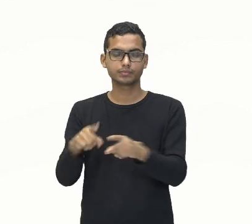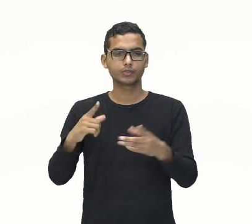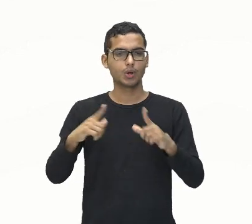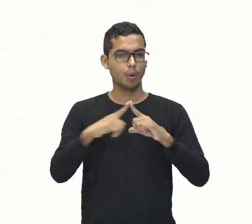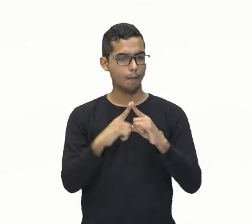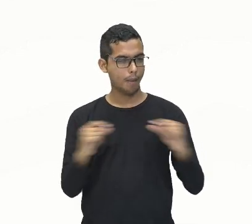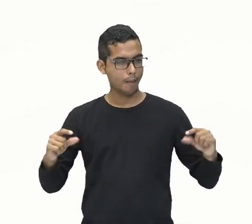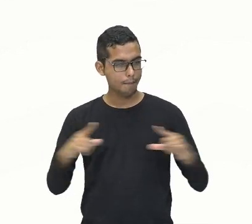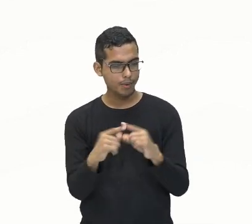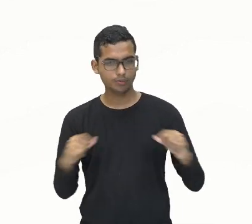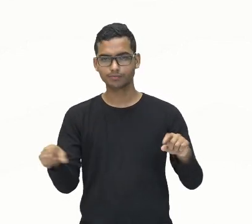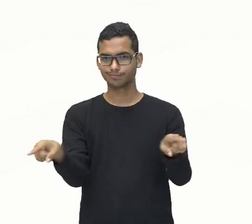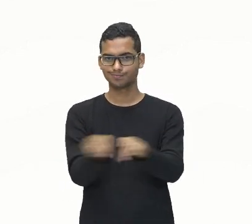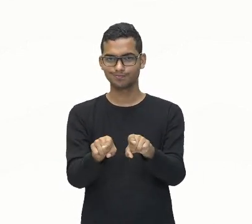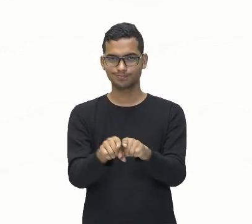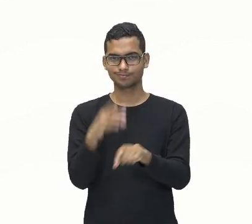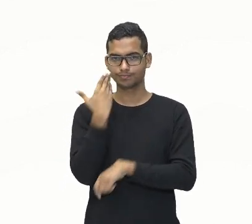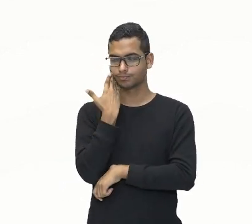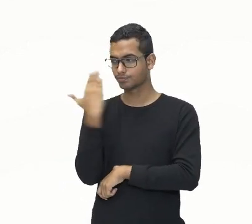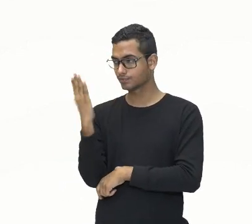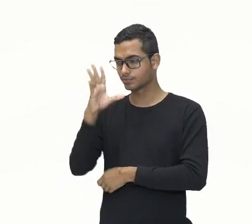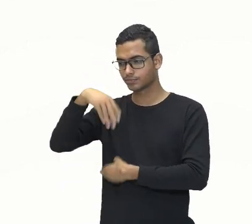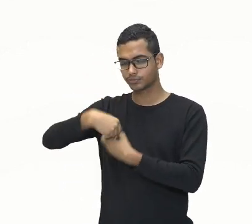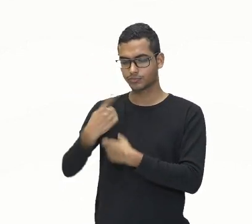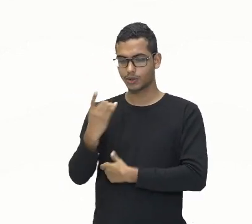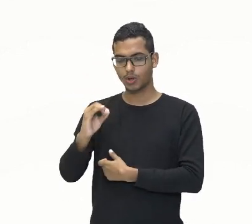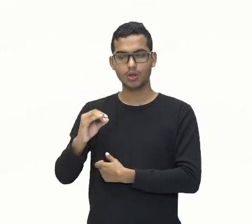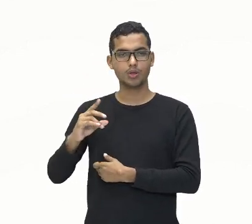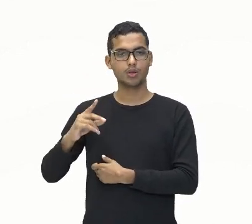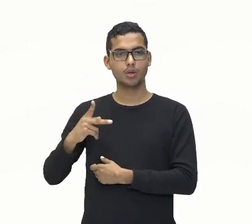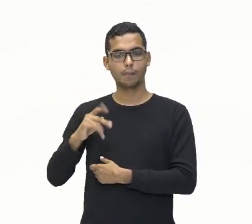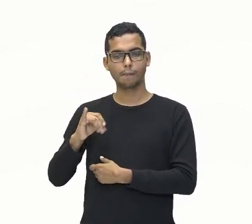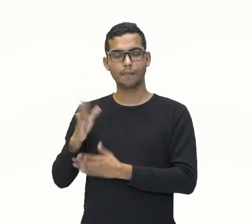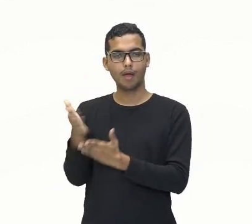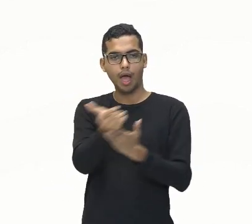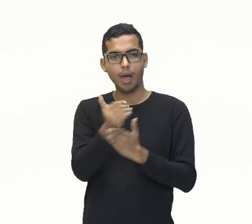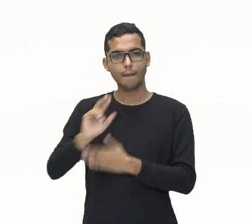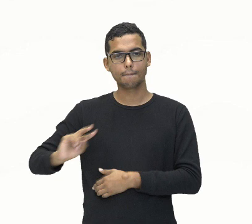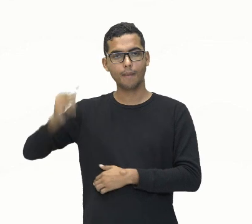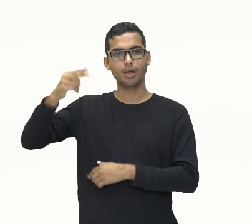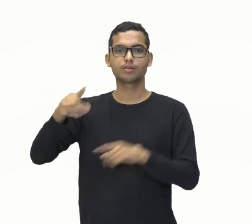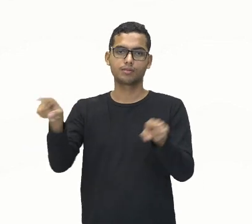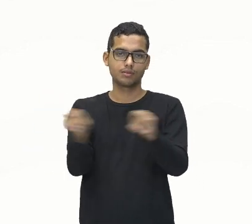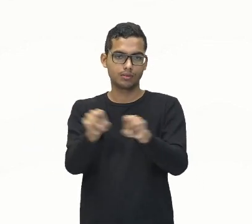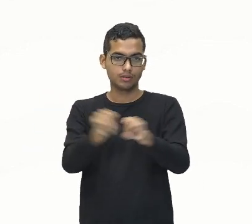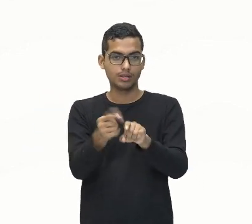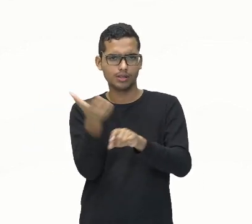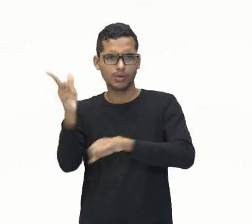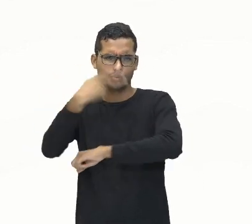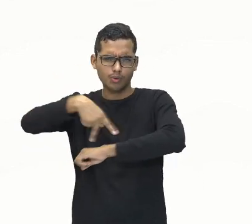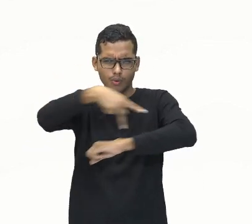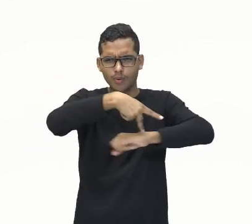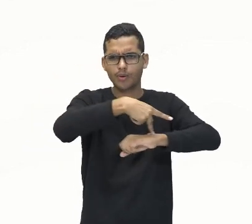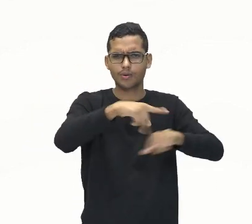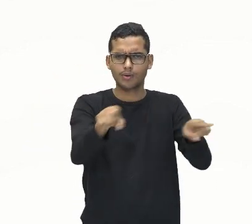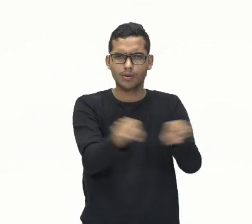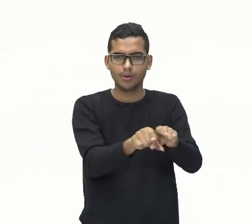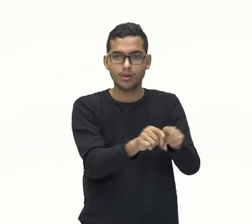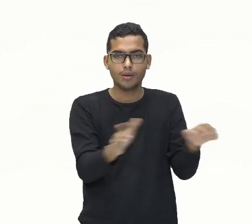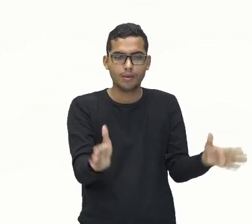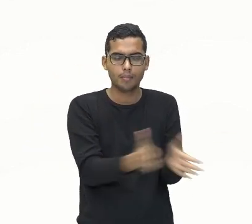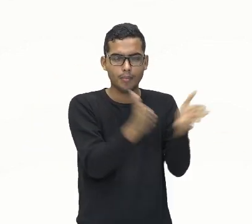Japão, que também está entre os 10, né, de maior PIB, enfim, e outros países que são